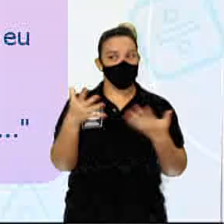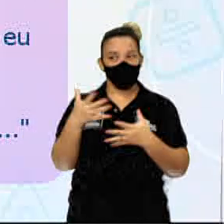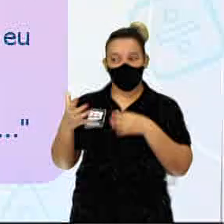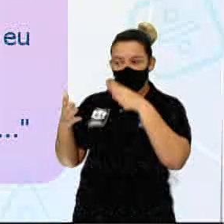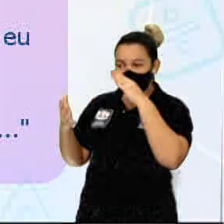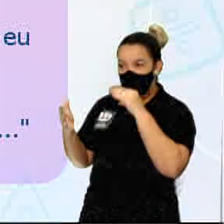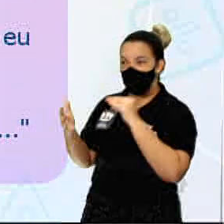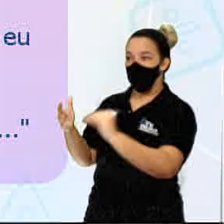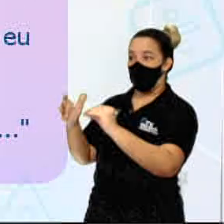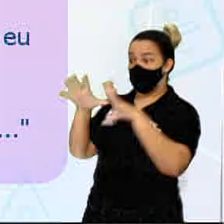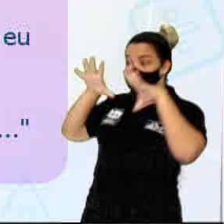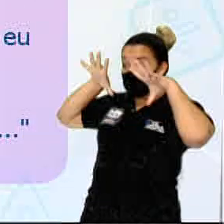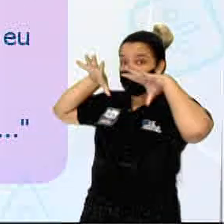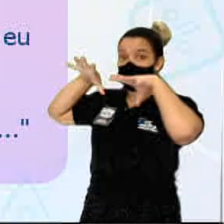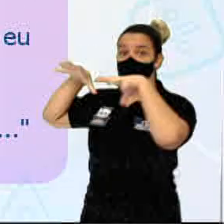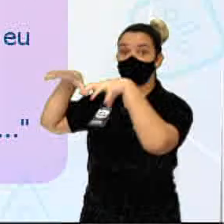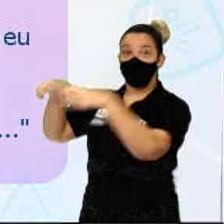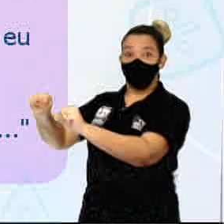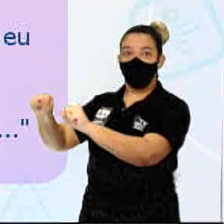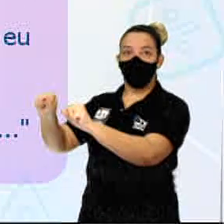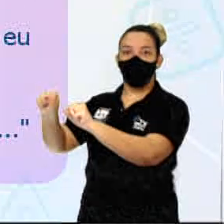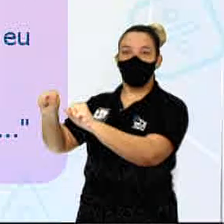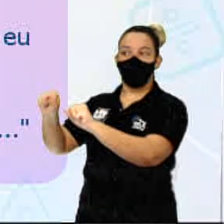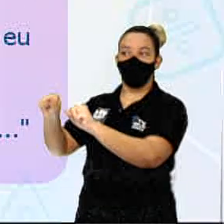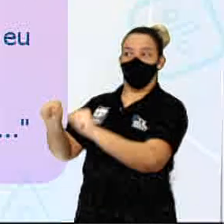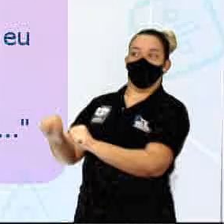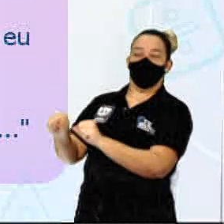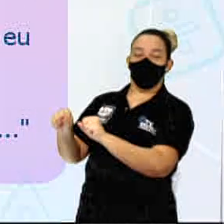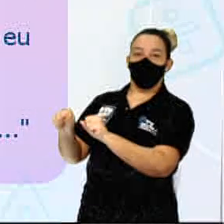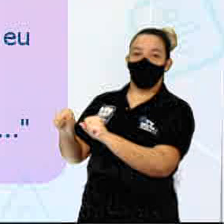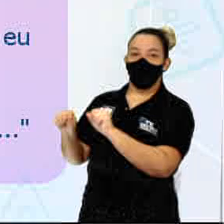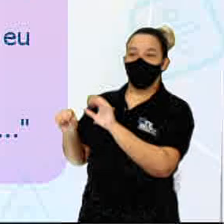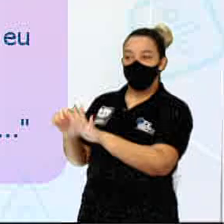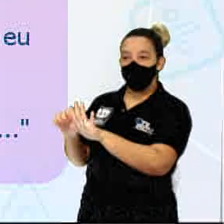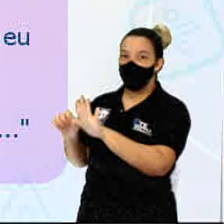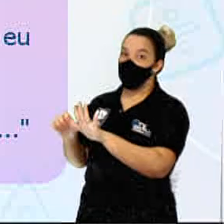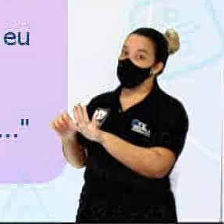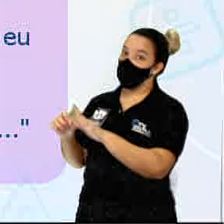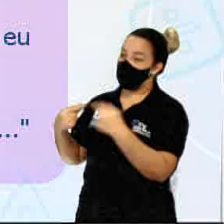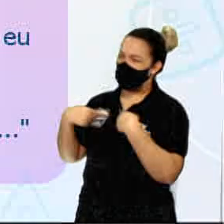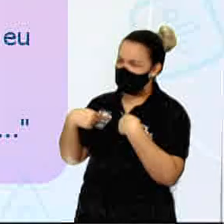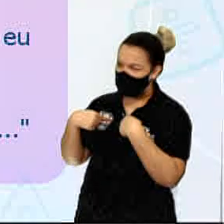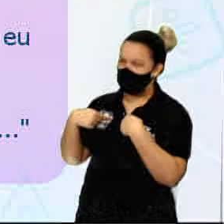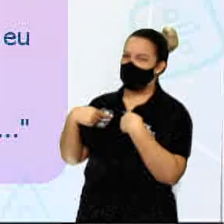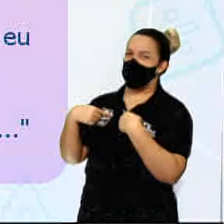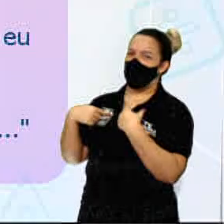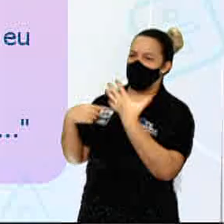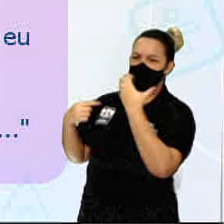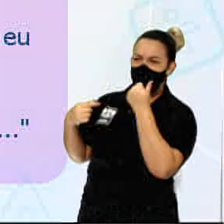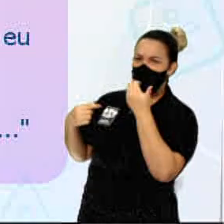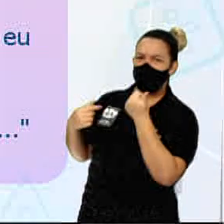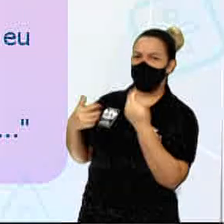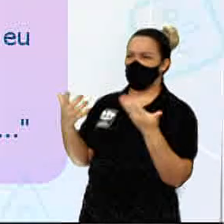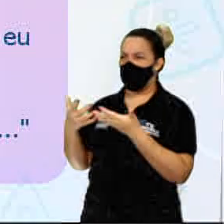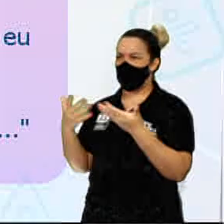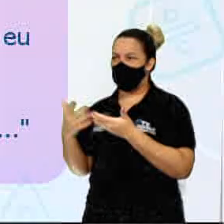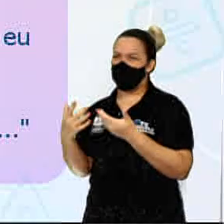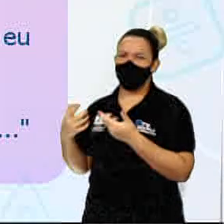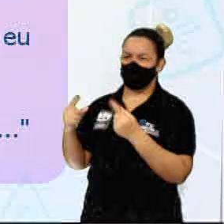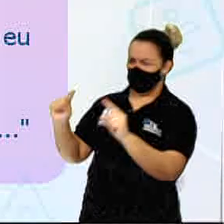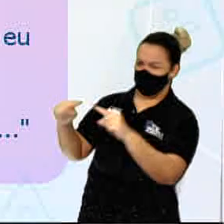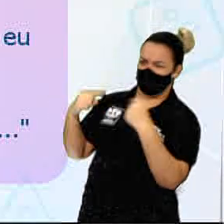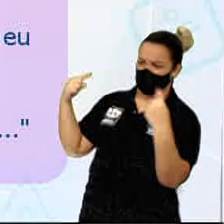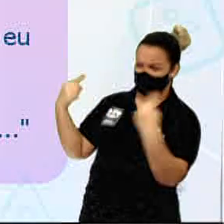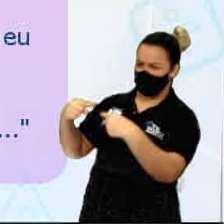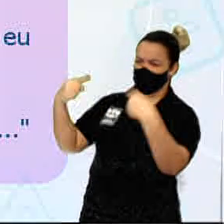pulou sobre ele e, atacando-o, disse, bem, o fato é que eu não vou ficar sem alimento apenas porque você refuta